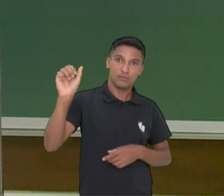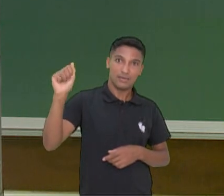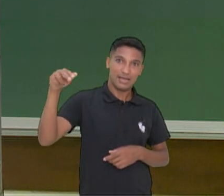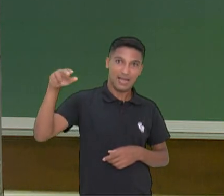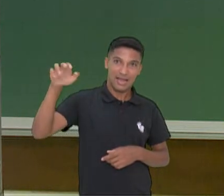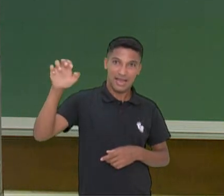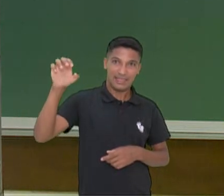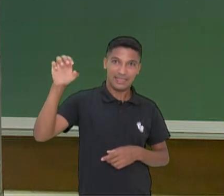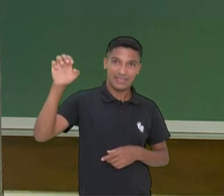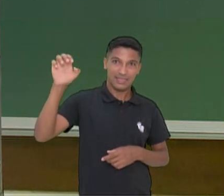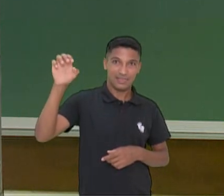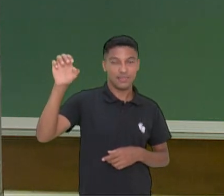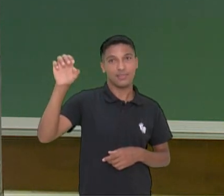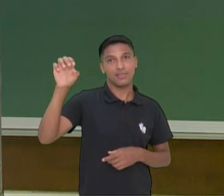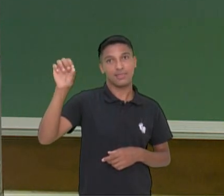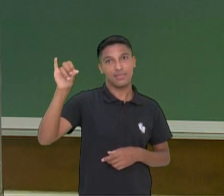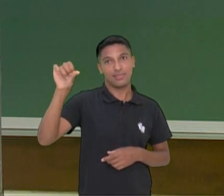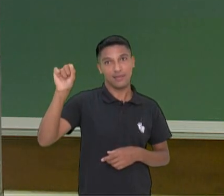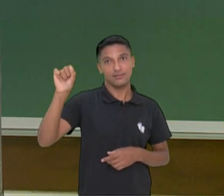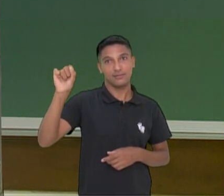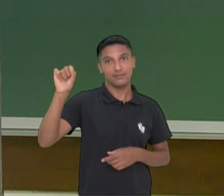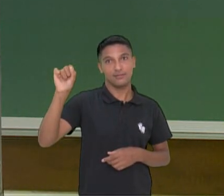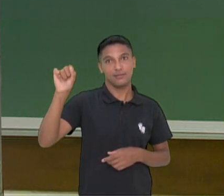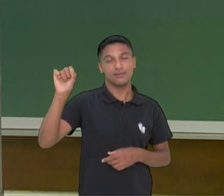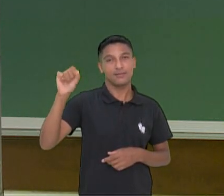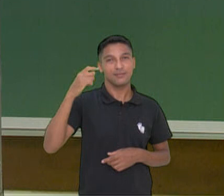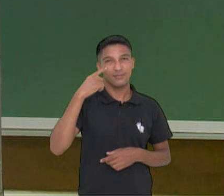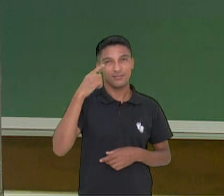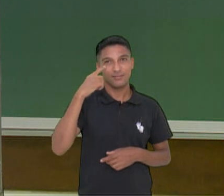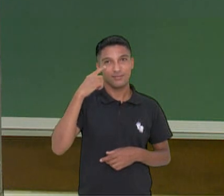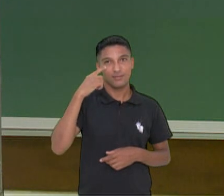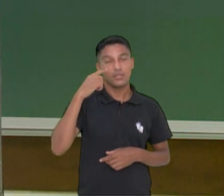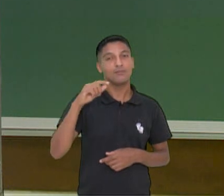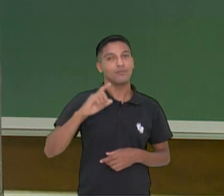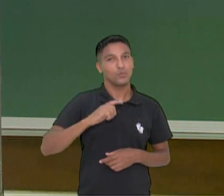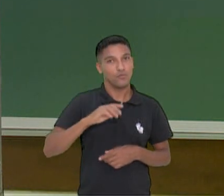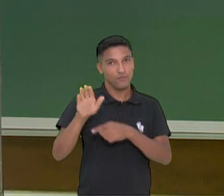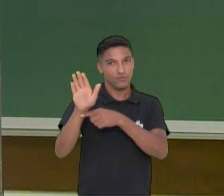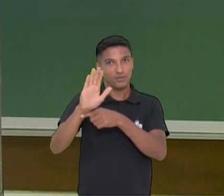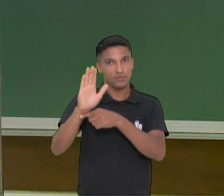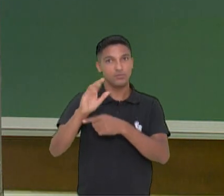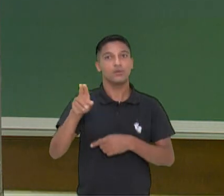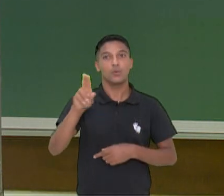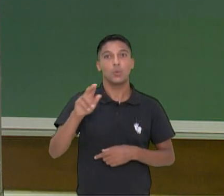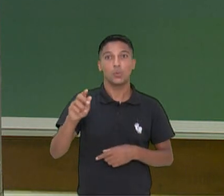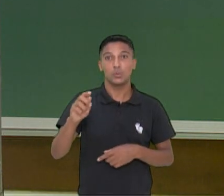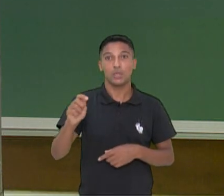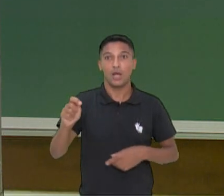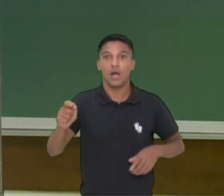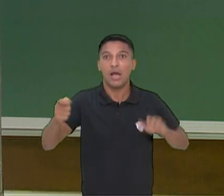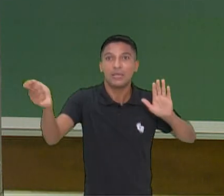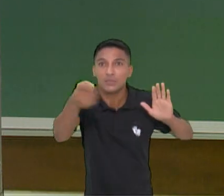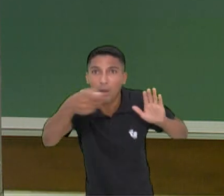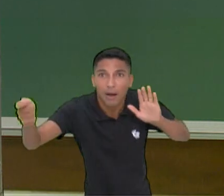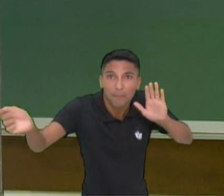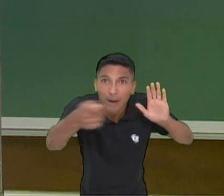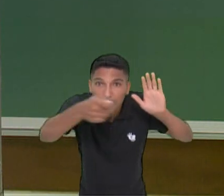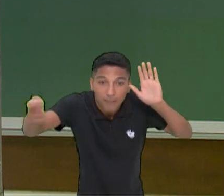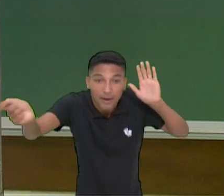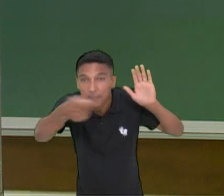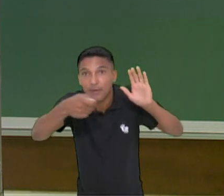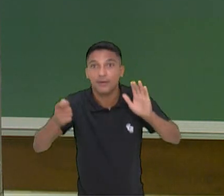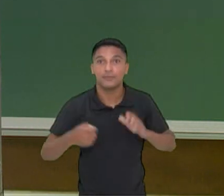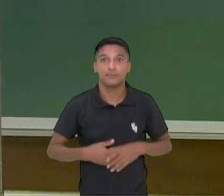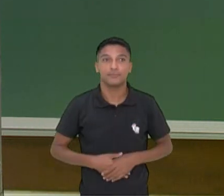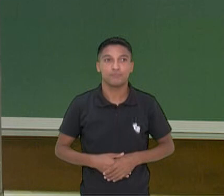aí né o pessoal utilizando a espada tá então vamos ver um pouquinho como que surgiu essa história